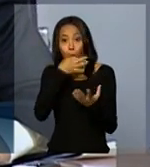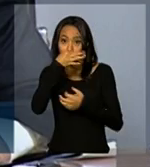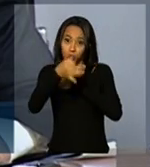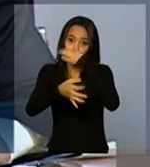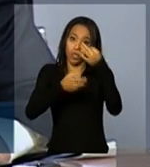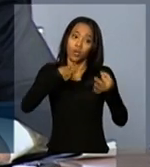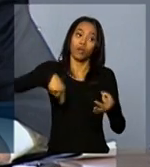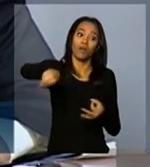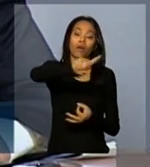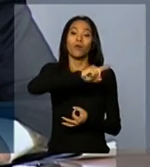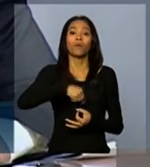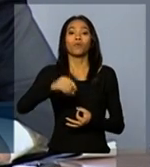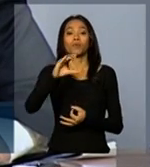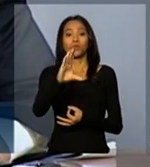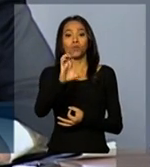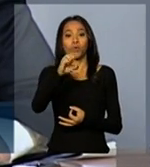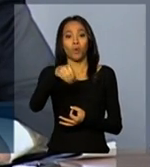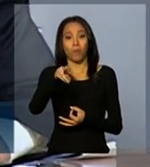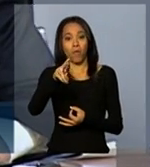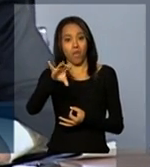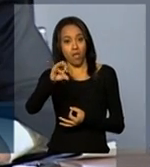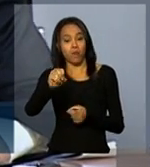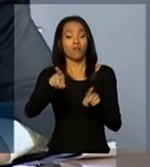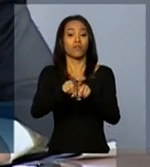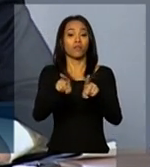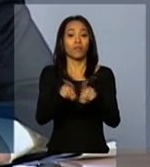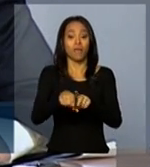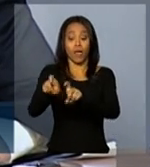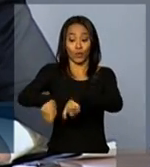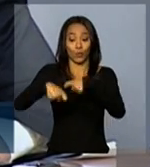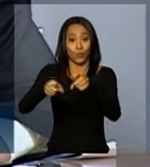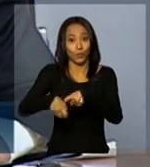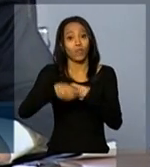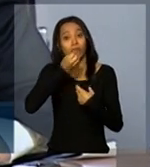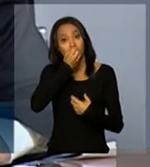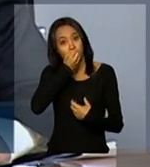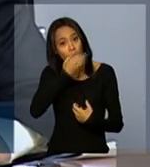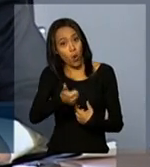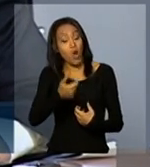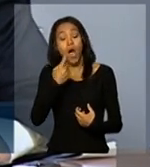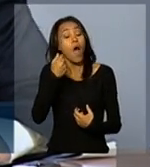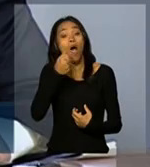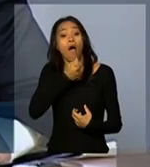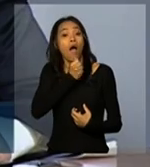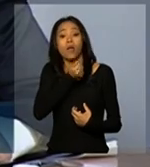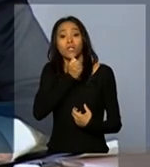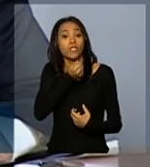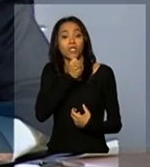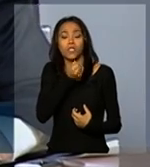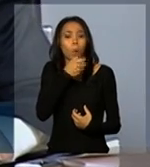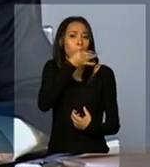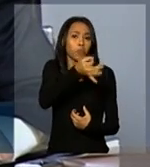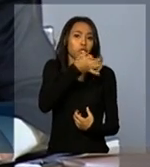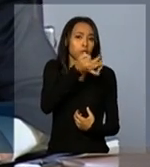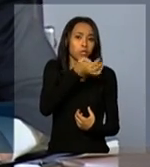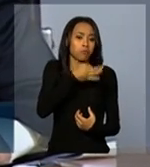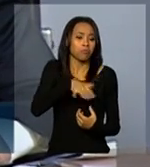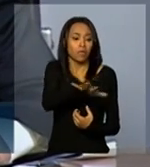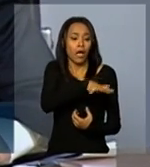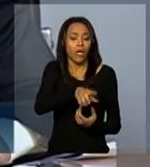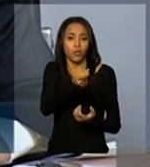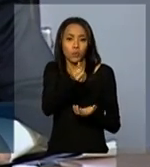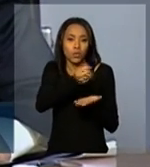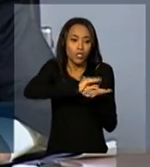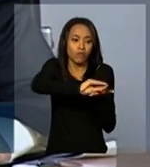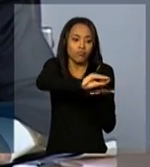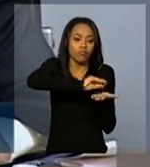comércio, do ponto de vista da agricultura. Não sei ainda do ponto de vista do investimento, não temos dados, né, mas